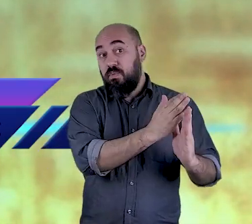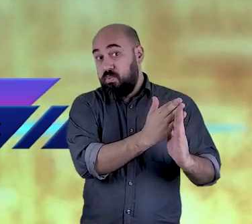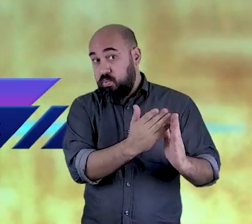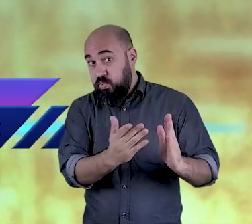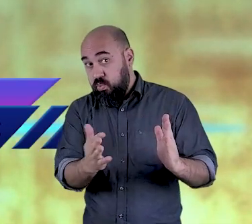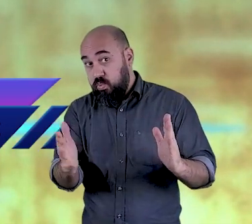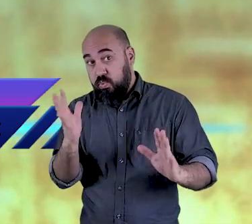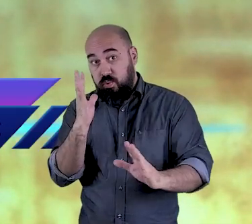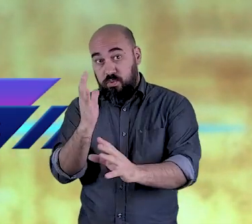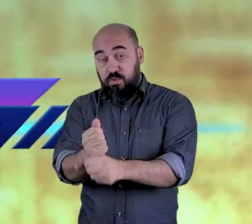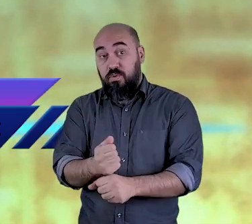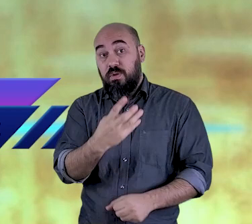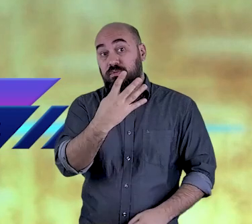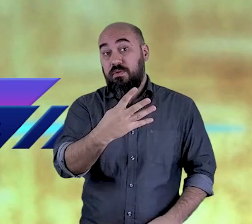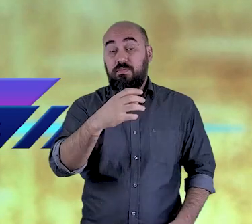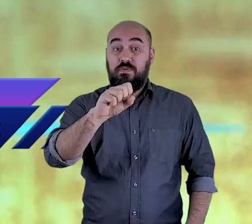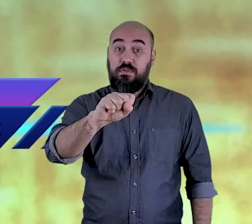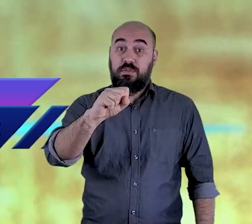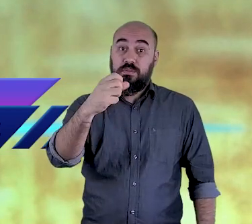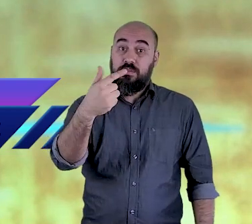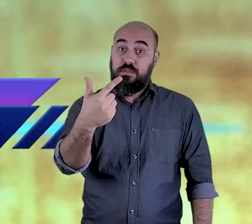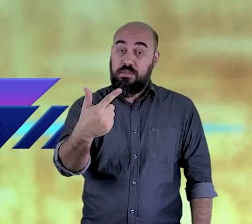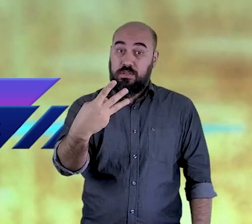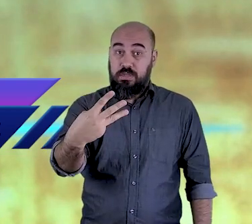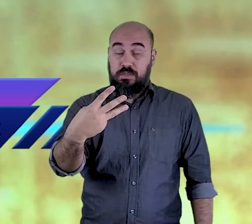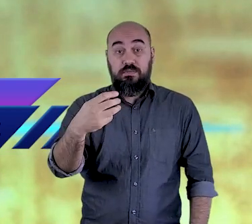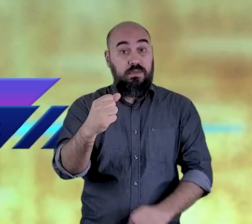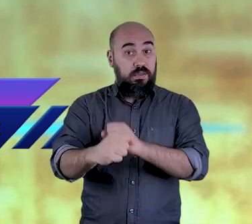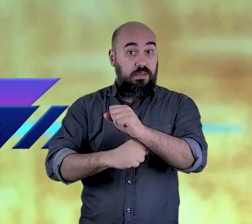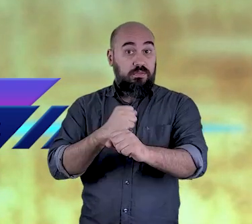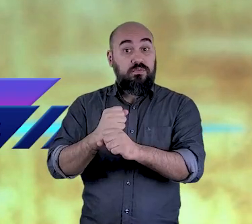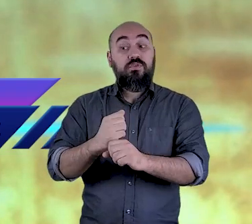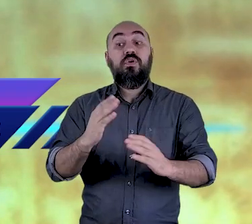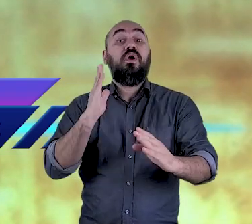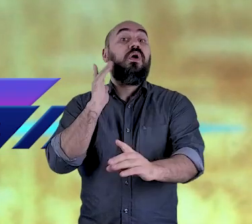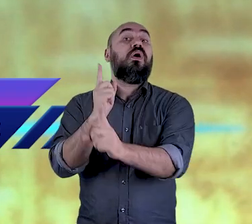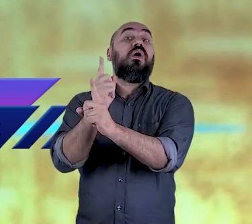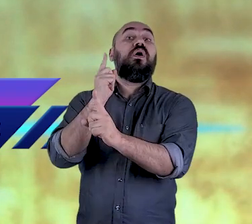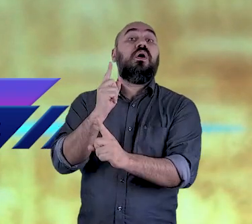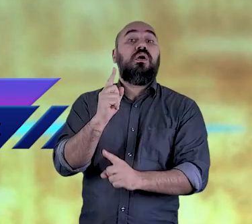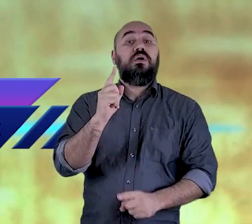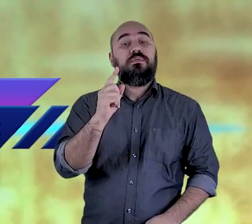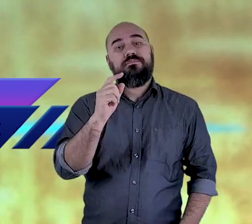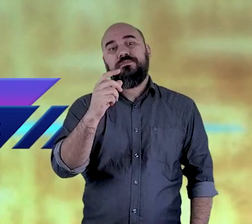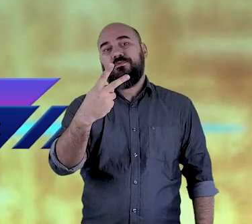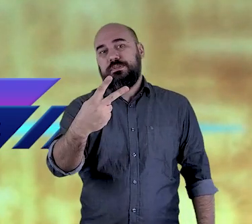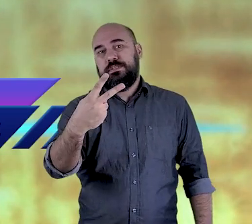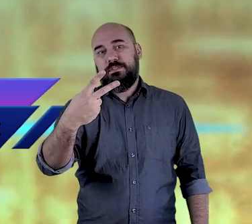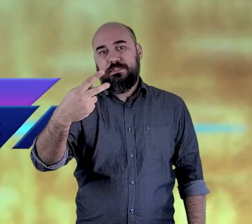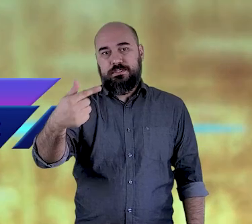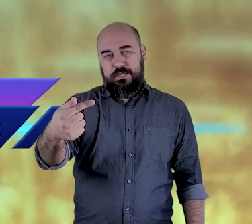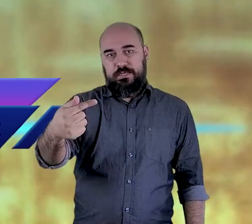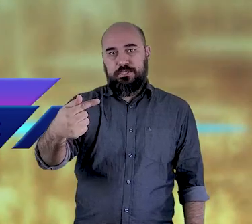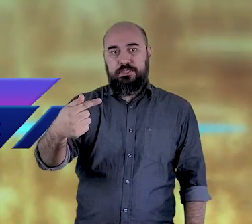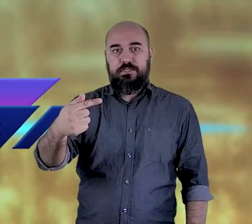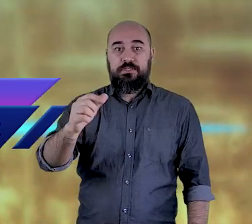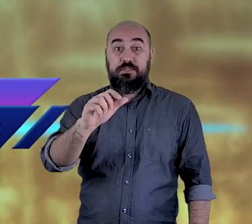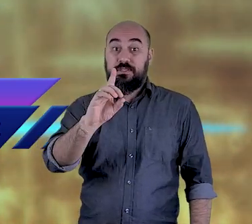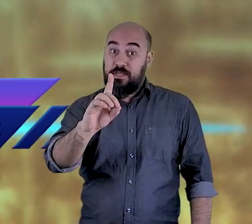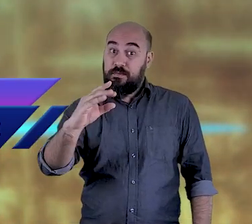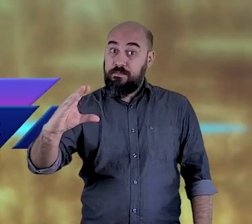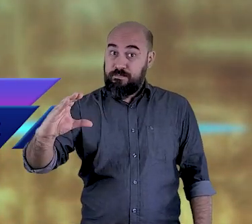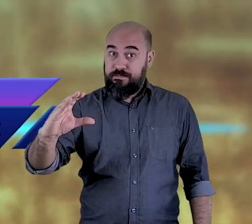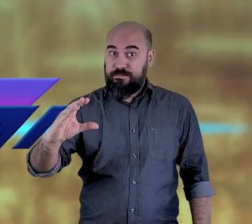483 anos chegaremos ao ano 27 depois de Cristo porque não existe o ano zero na